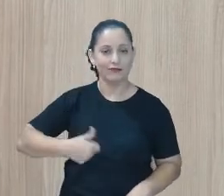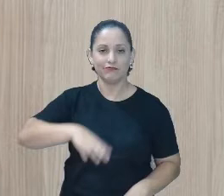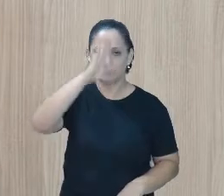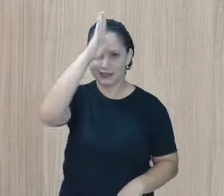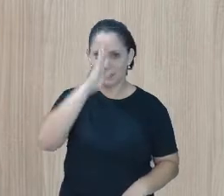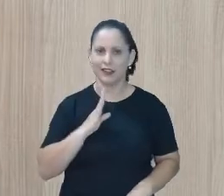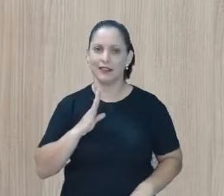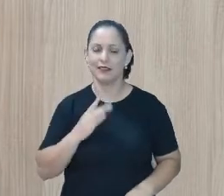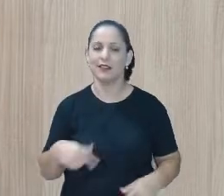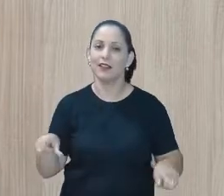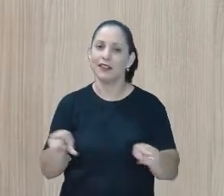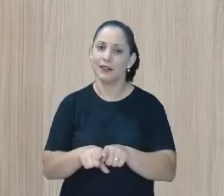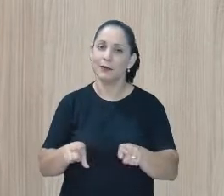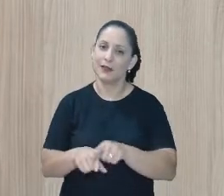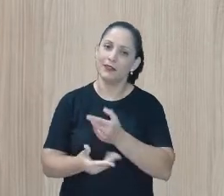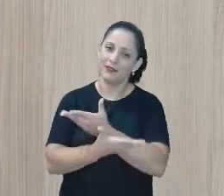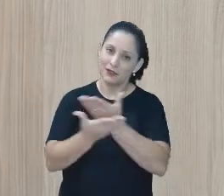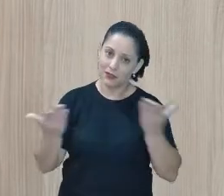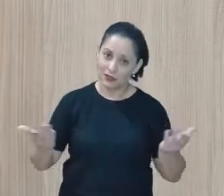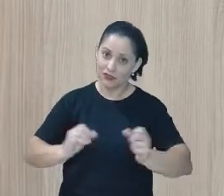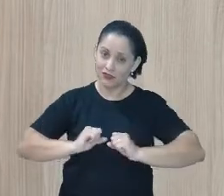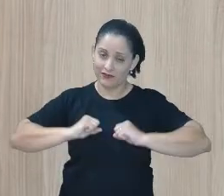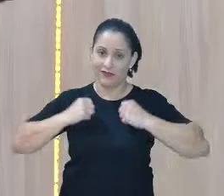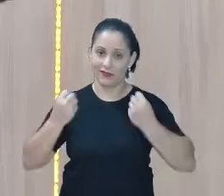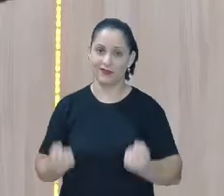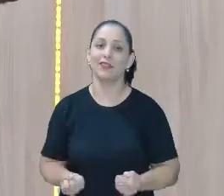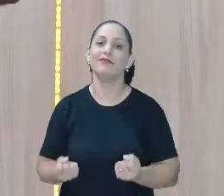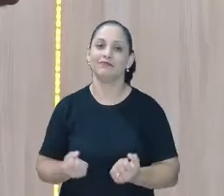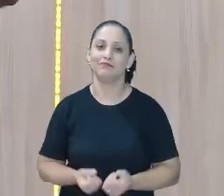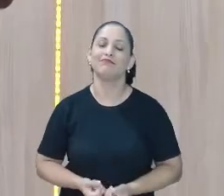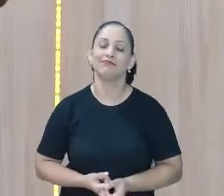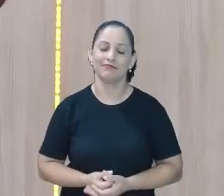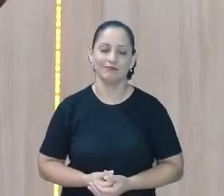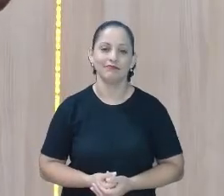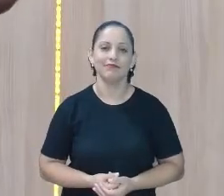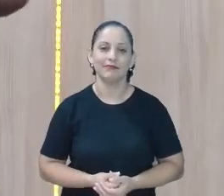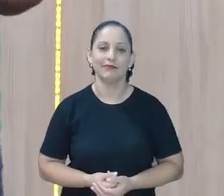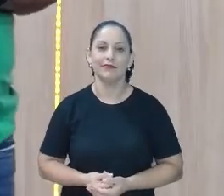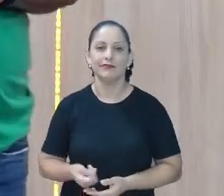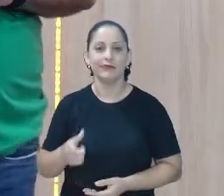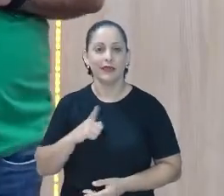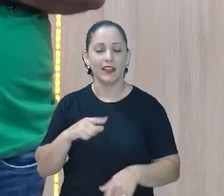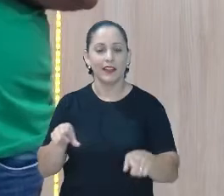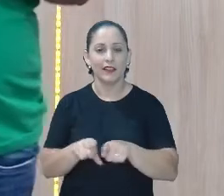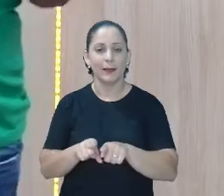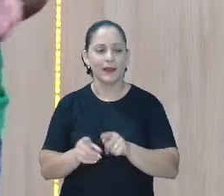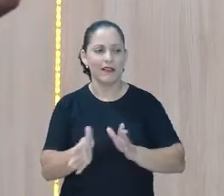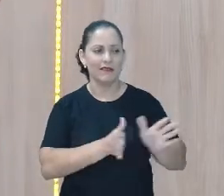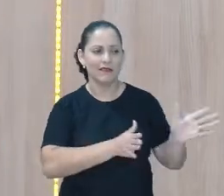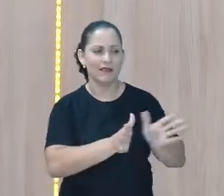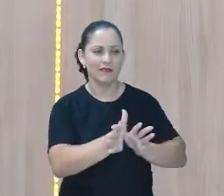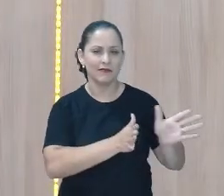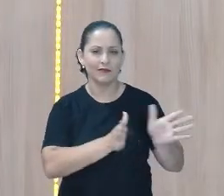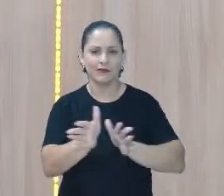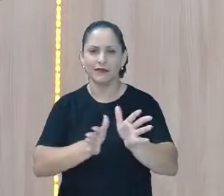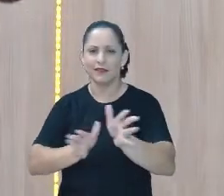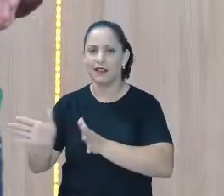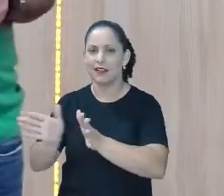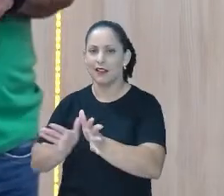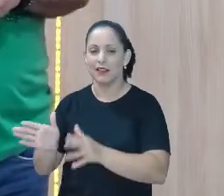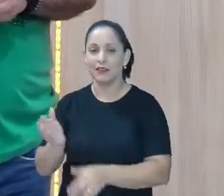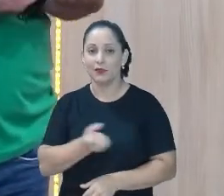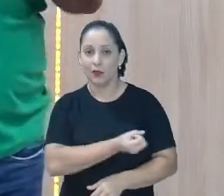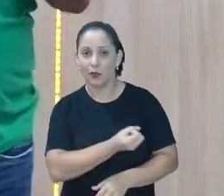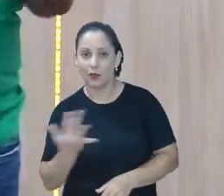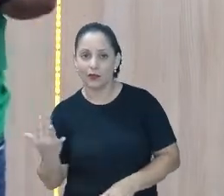também tem o esforço de vocês, galera. Vamos lá. E educação acessível, né? E para o maior número de